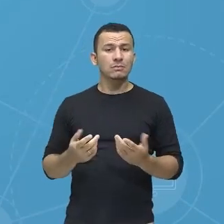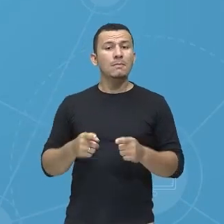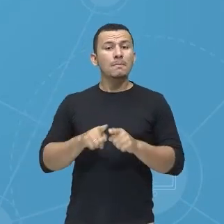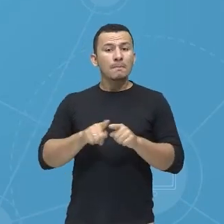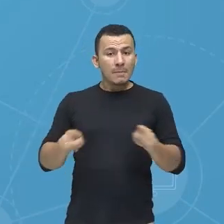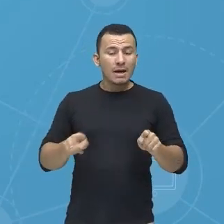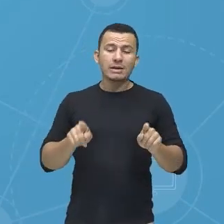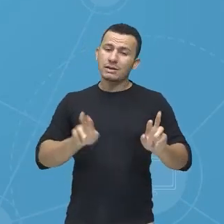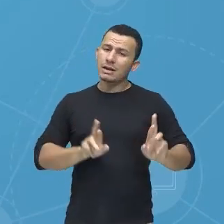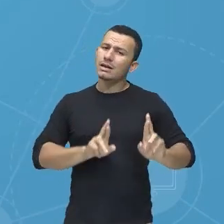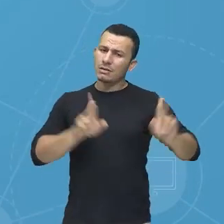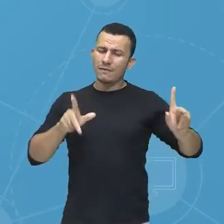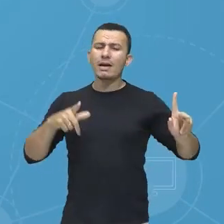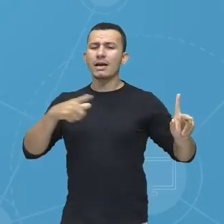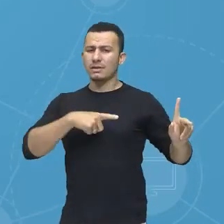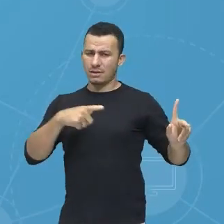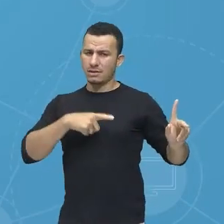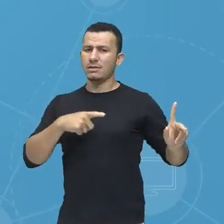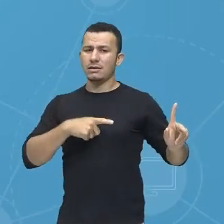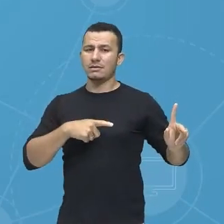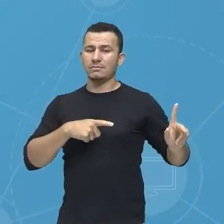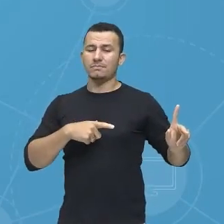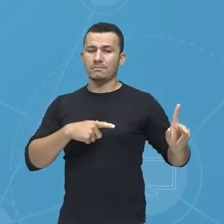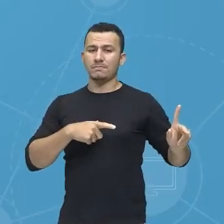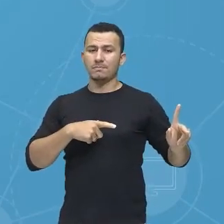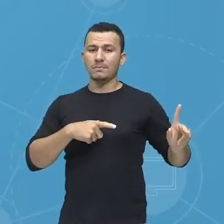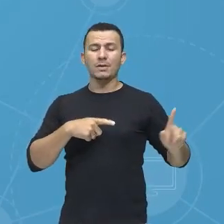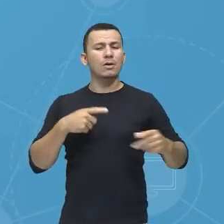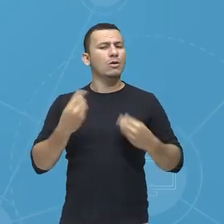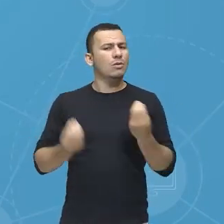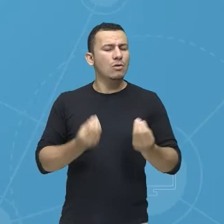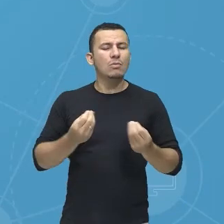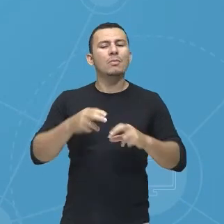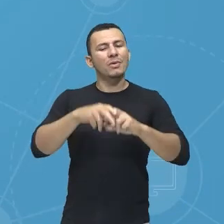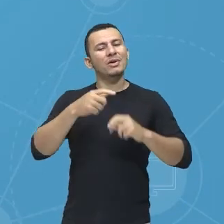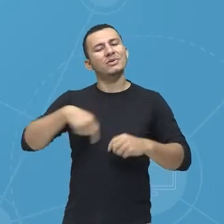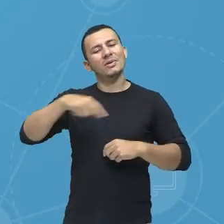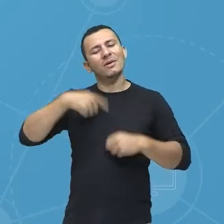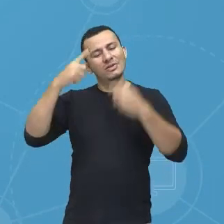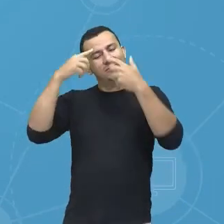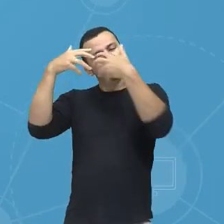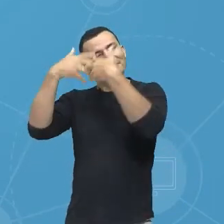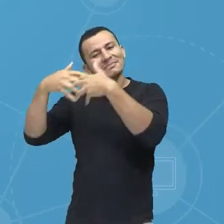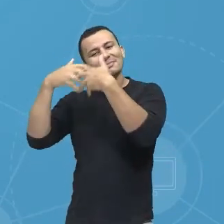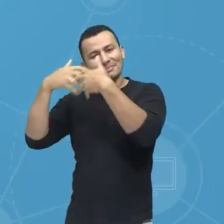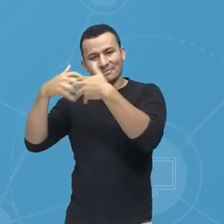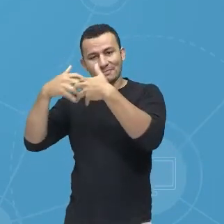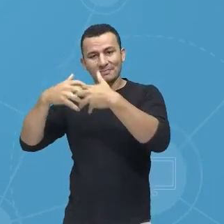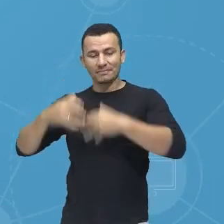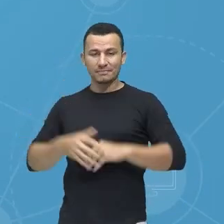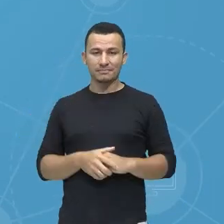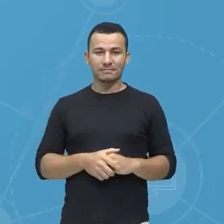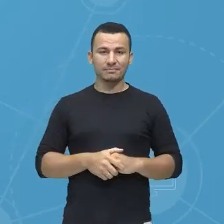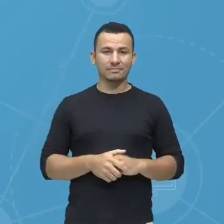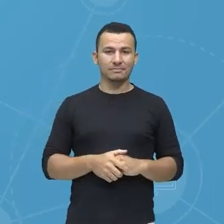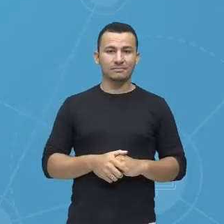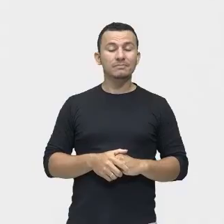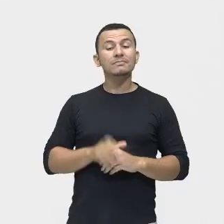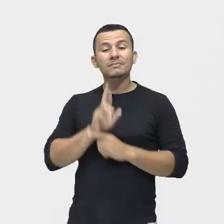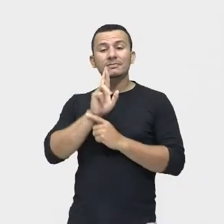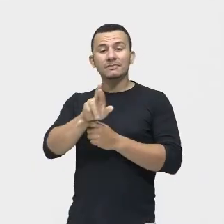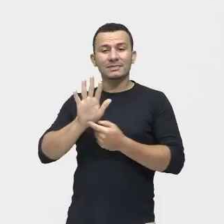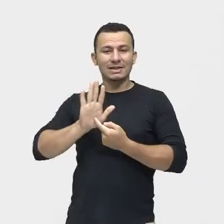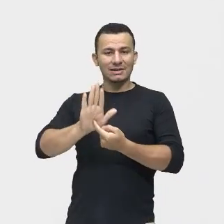nos distinguimos dos outros animais pela nossa racionalidade. Vamos ver a nossa resposta?